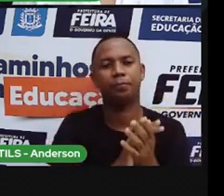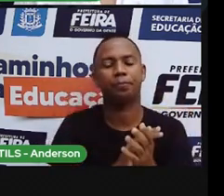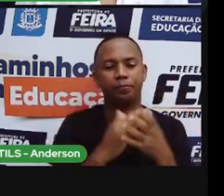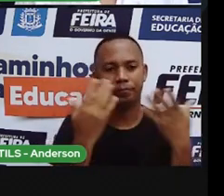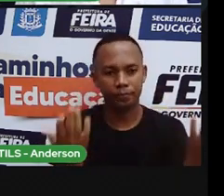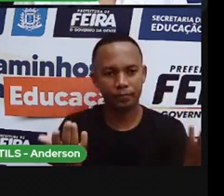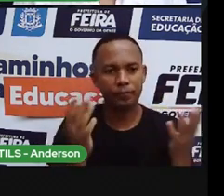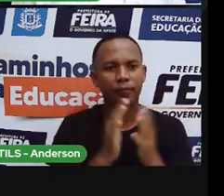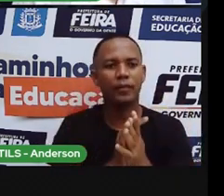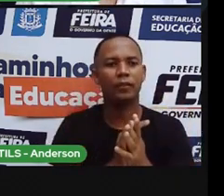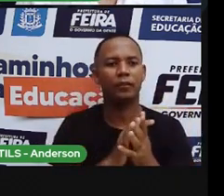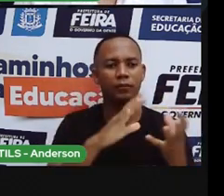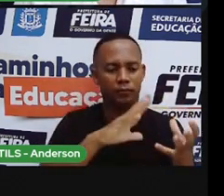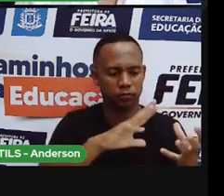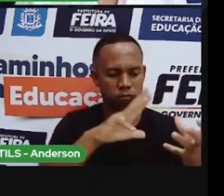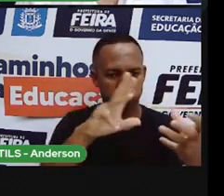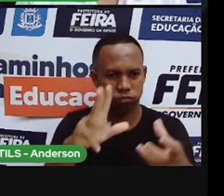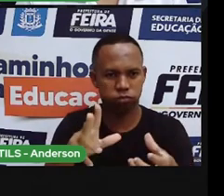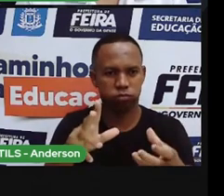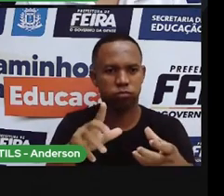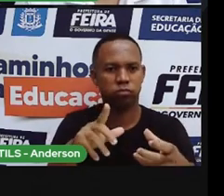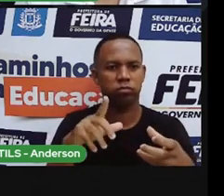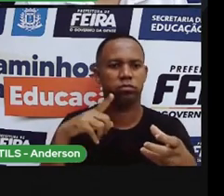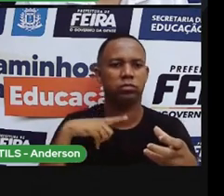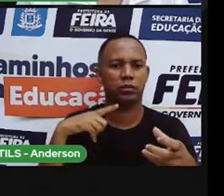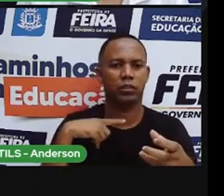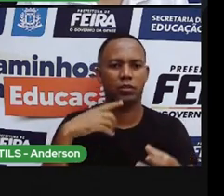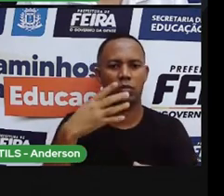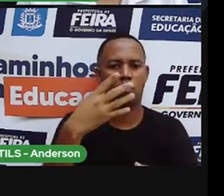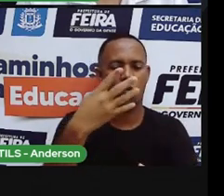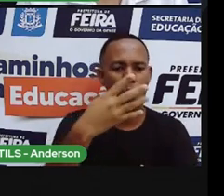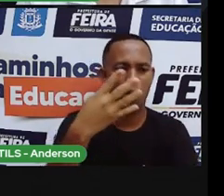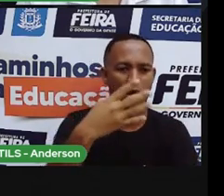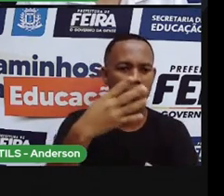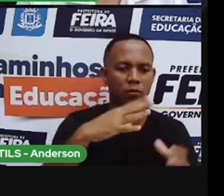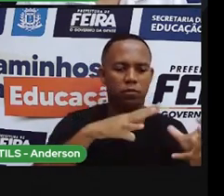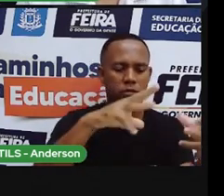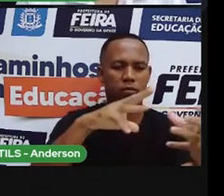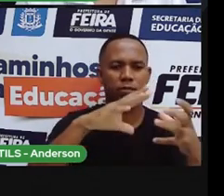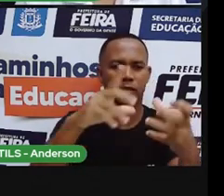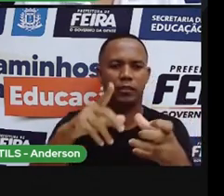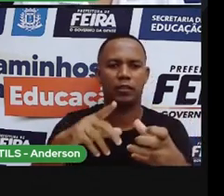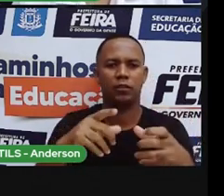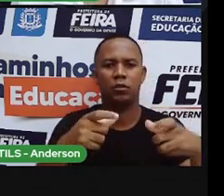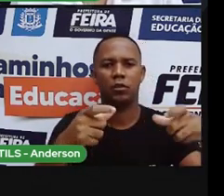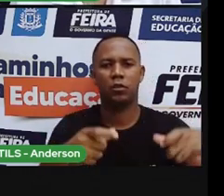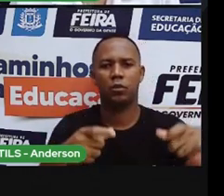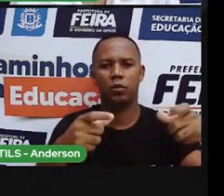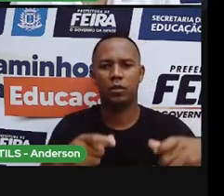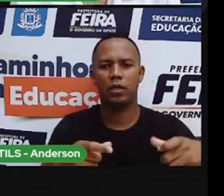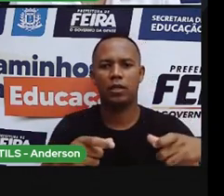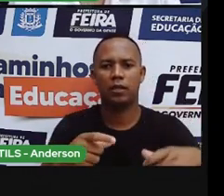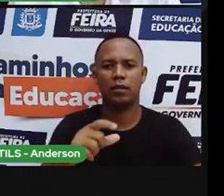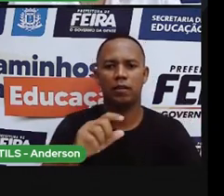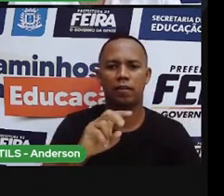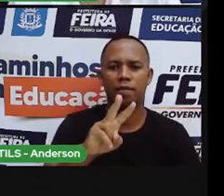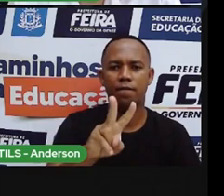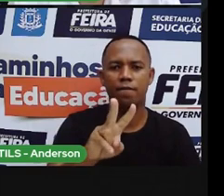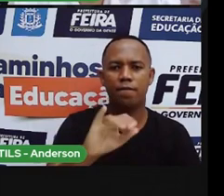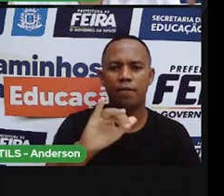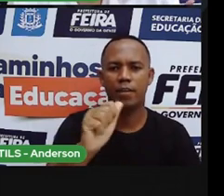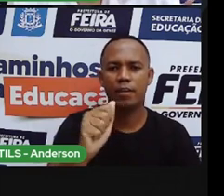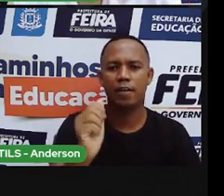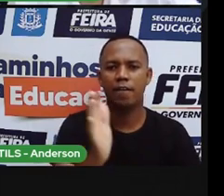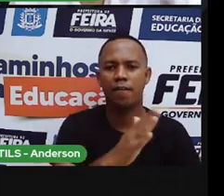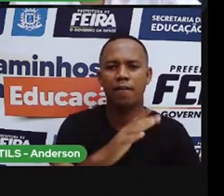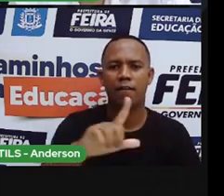Bom, o planeta Terra é um dos quatro planetas rochosos que compõem o sistema solar e fica localizado na Via Láctea. Então, a Via Láctea seria